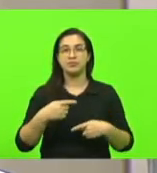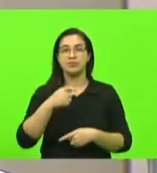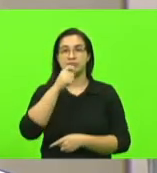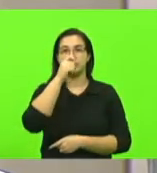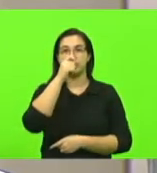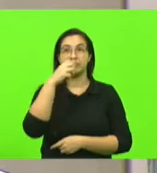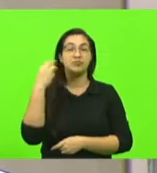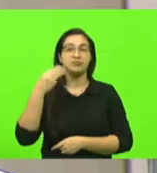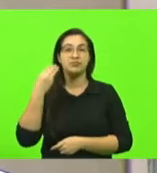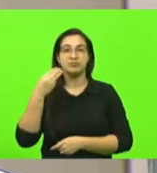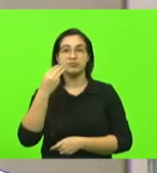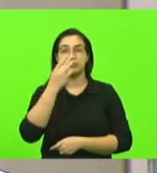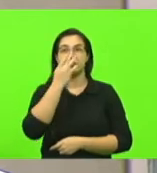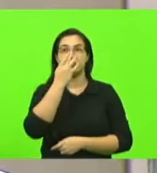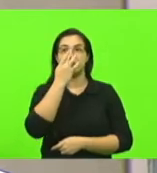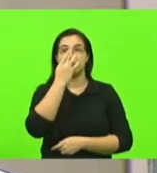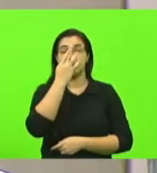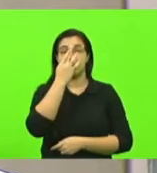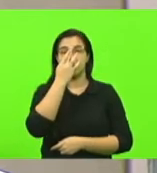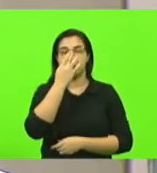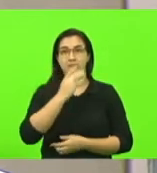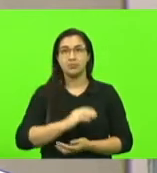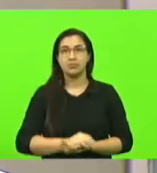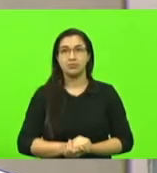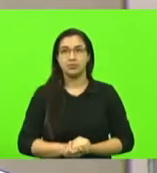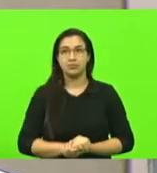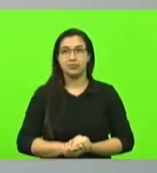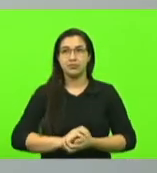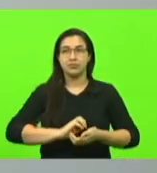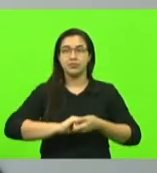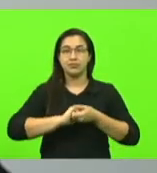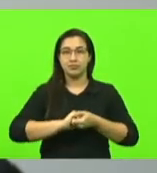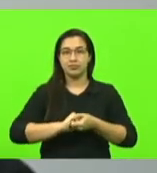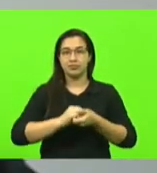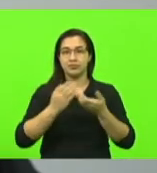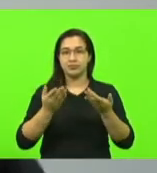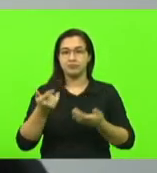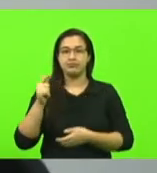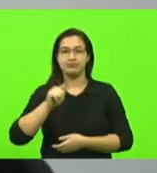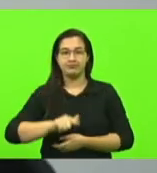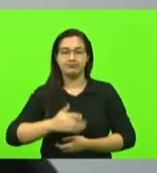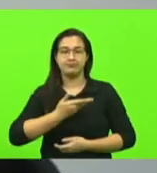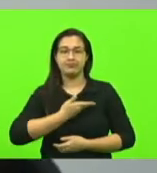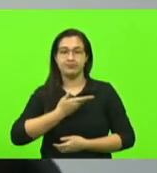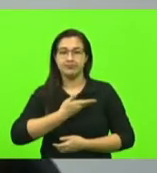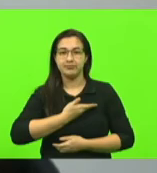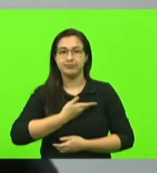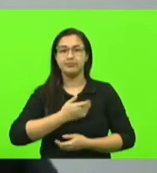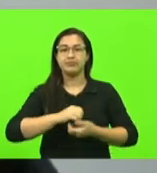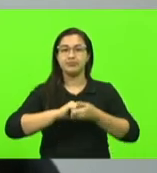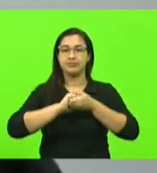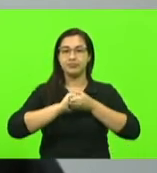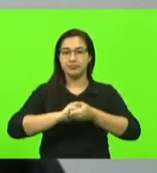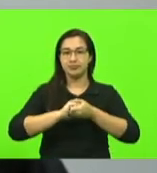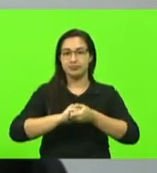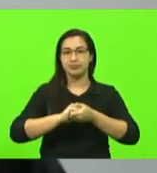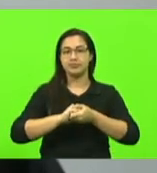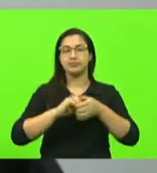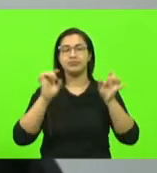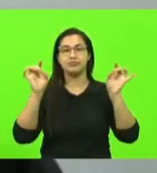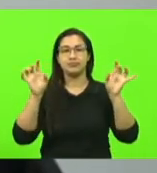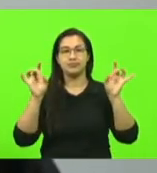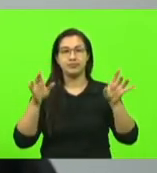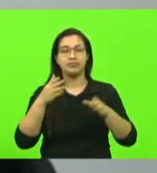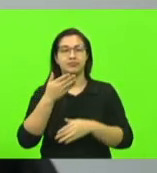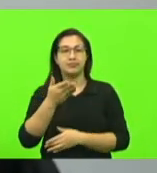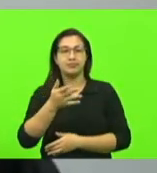Machado. Muito obrigado, presidente. Cumprimento Vossa Excelência novamente, os nobres colegas. Cumprimentar de forma muito especial o deputado